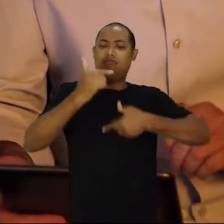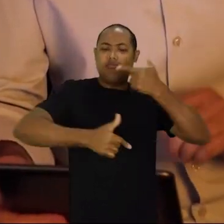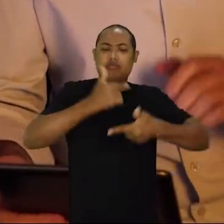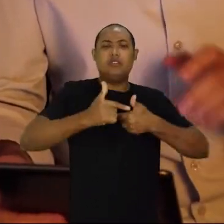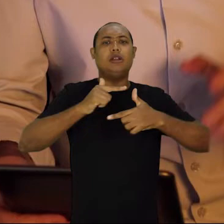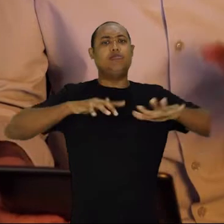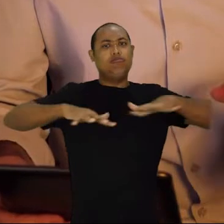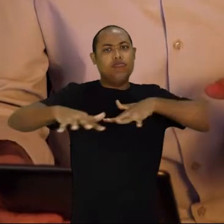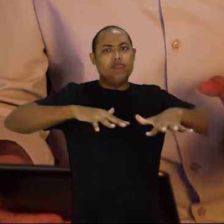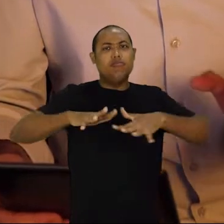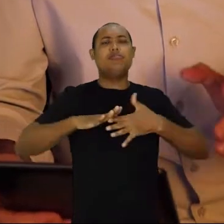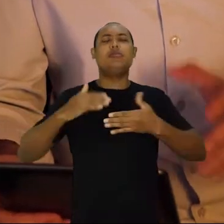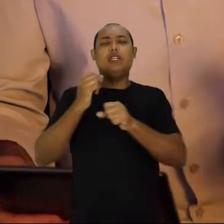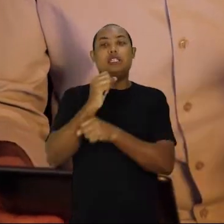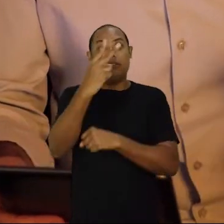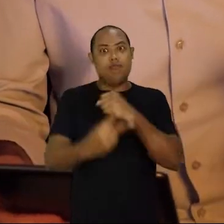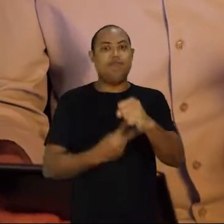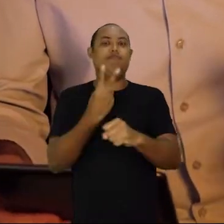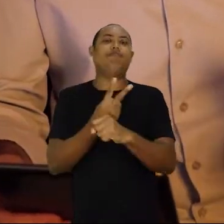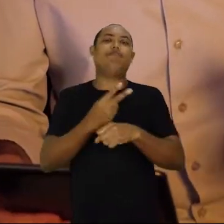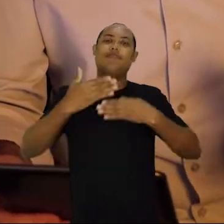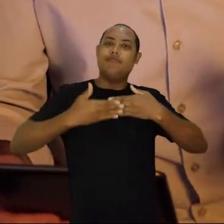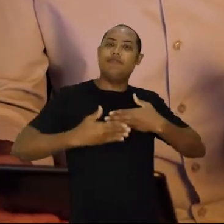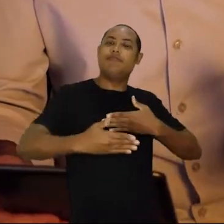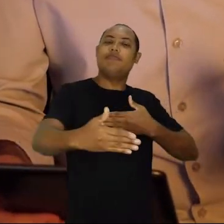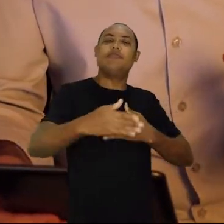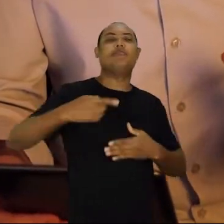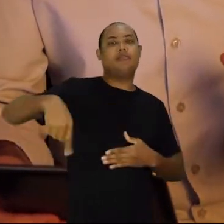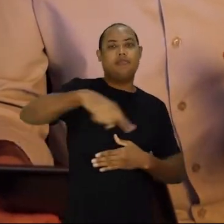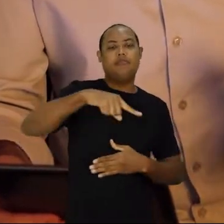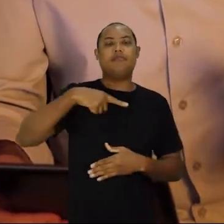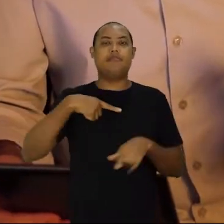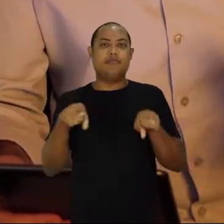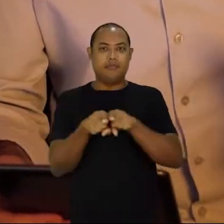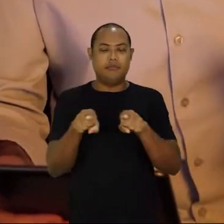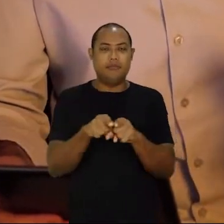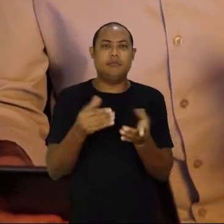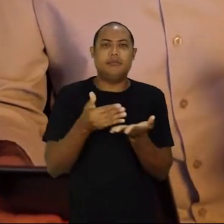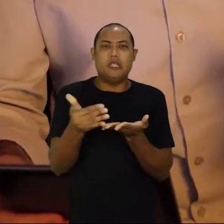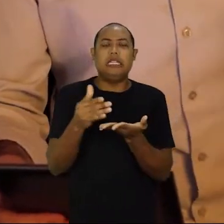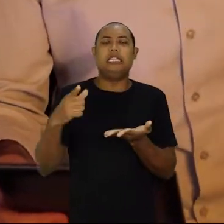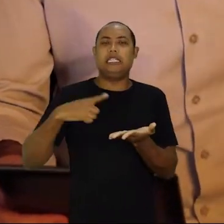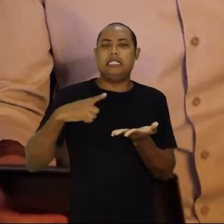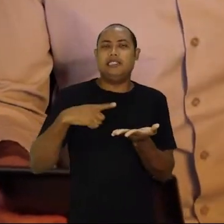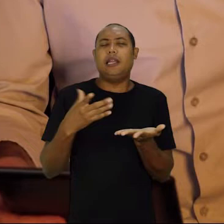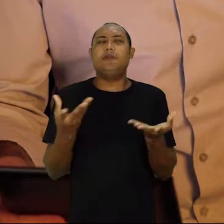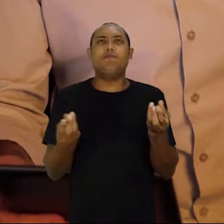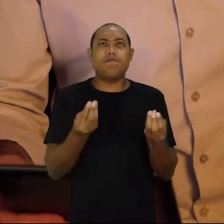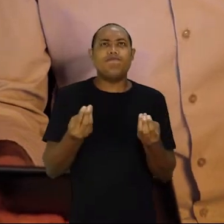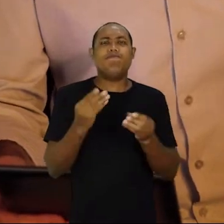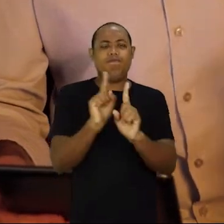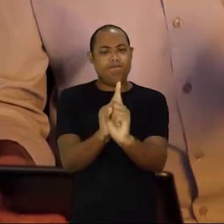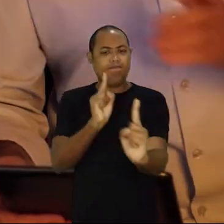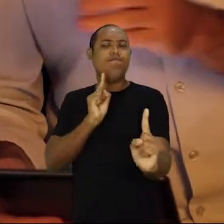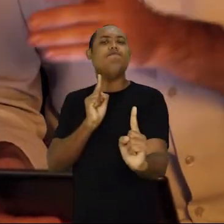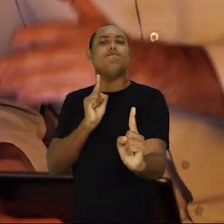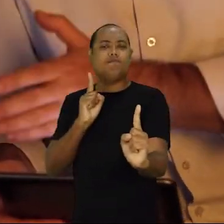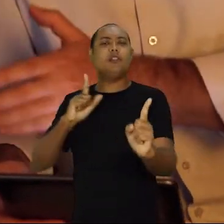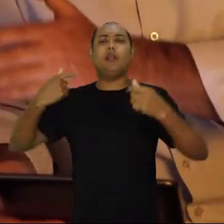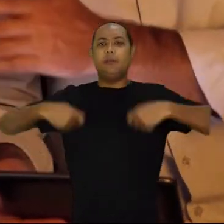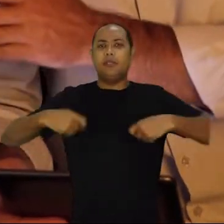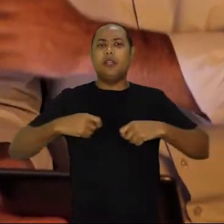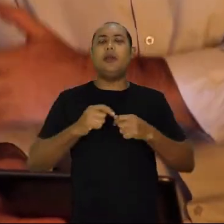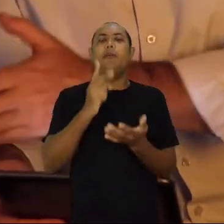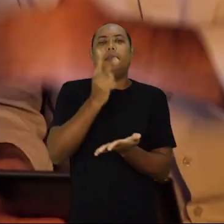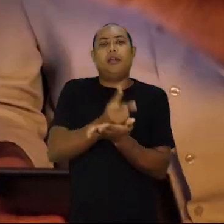longo destes 2 anos, nos quais tivemos que estar, de certa forma, isolados para